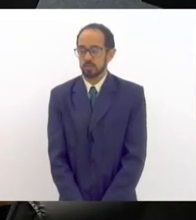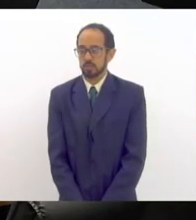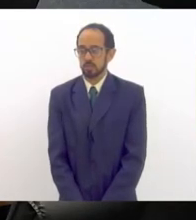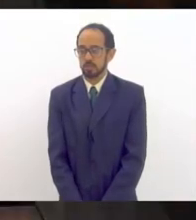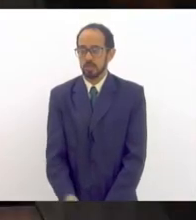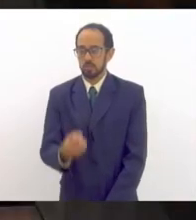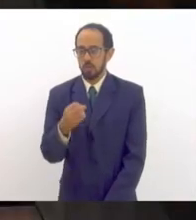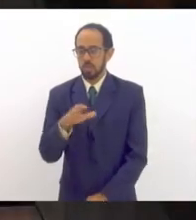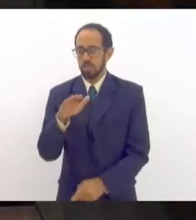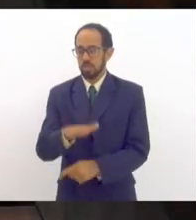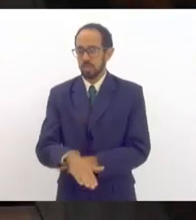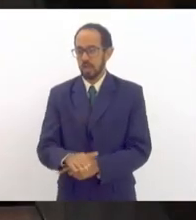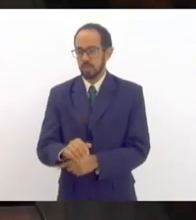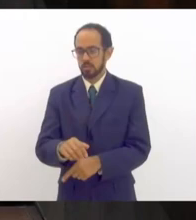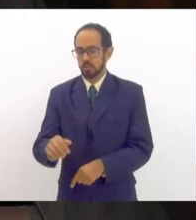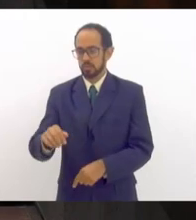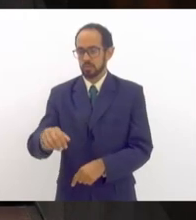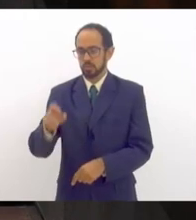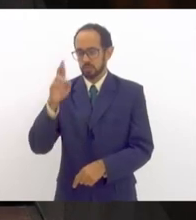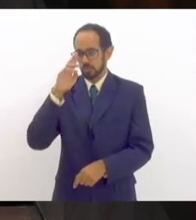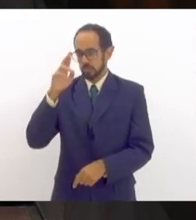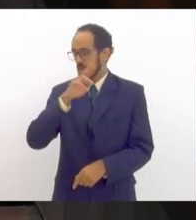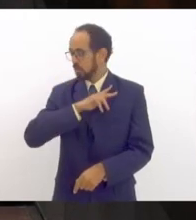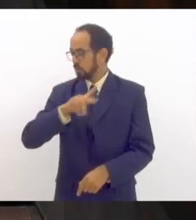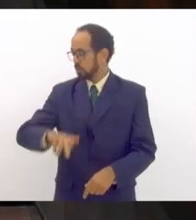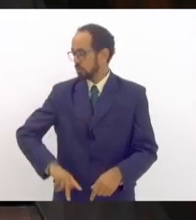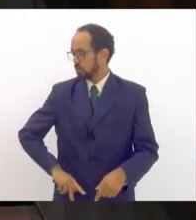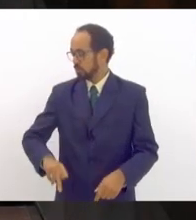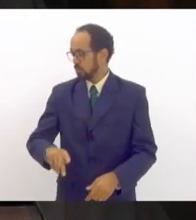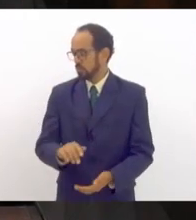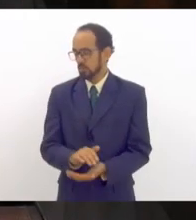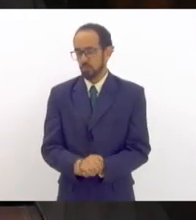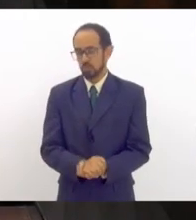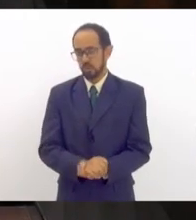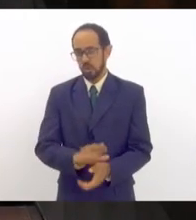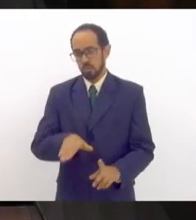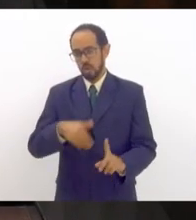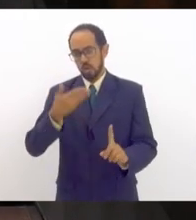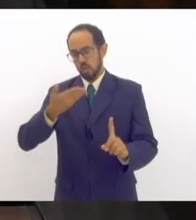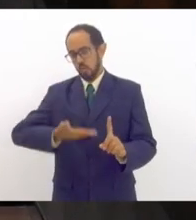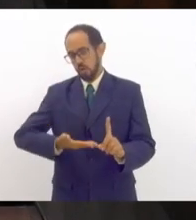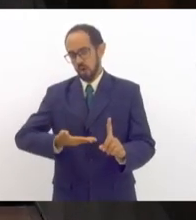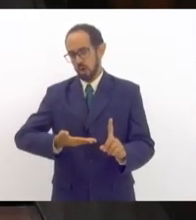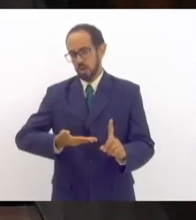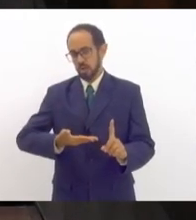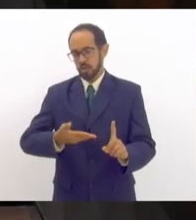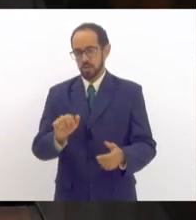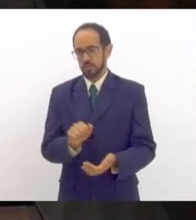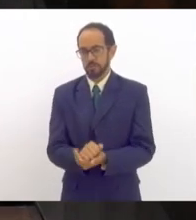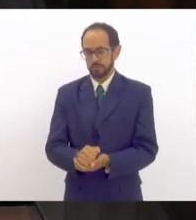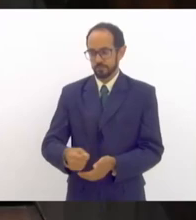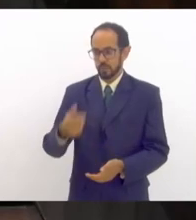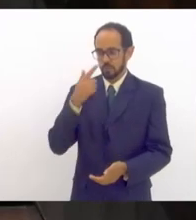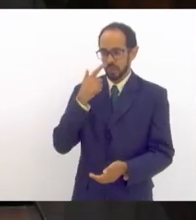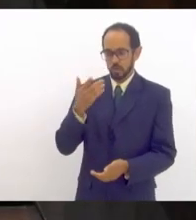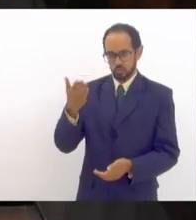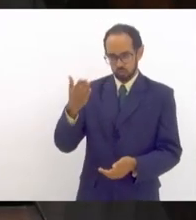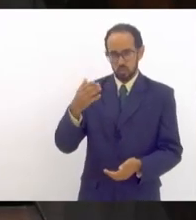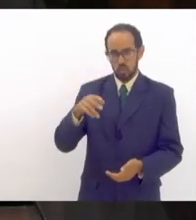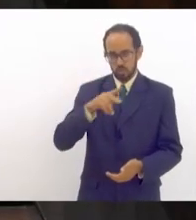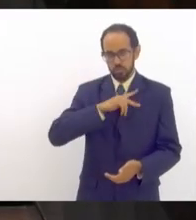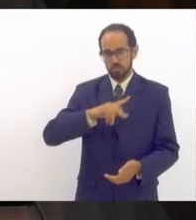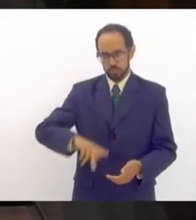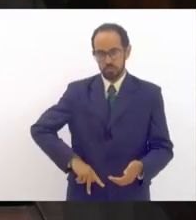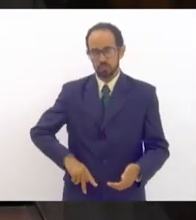Boa tarde Presidente deputado Pedro brasão primeiramente uma honra pelo seu presidindo a minha primeira